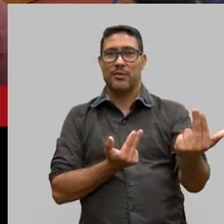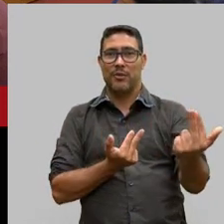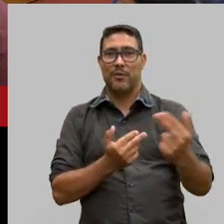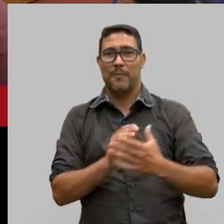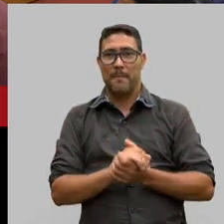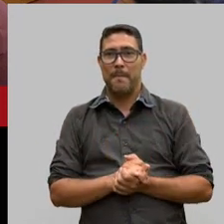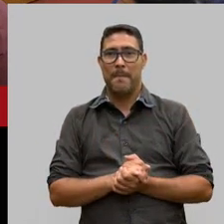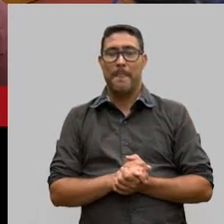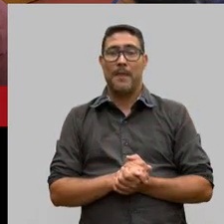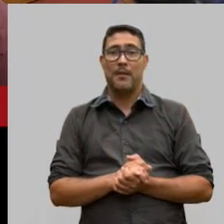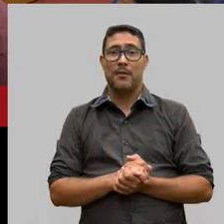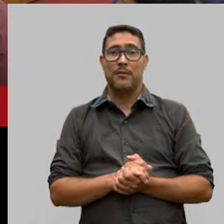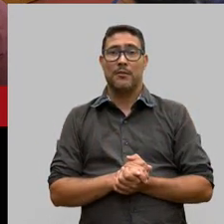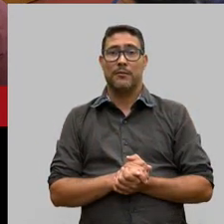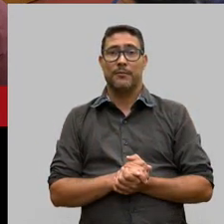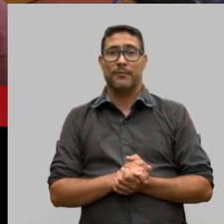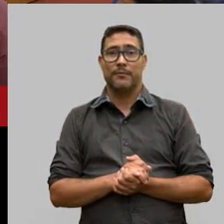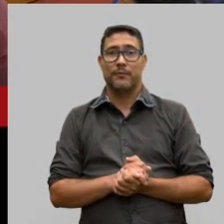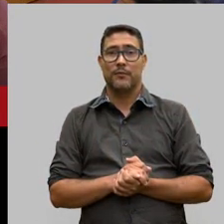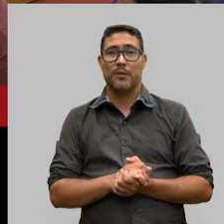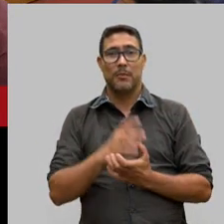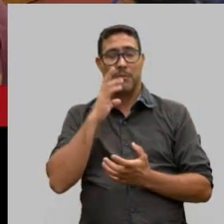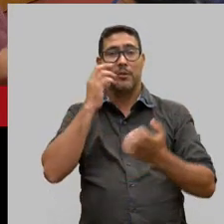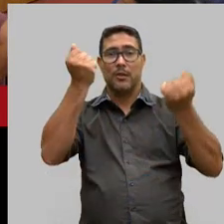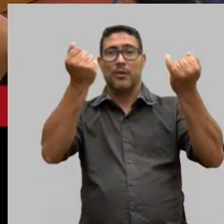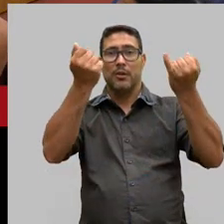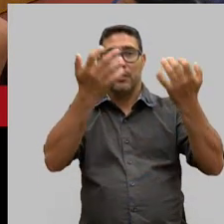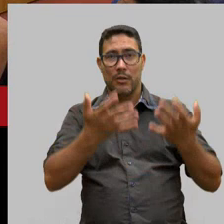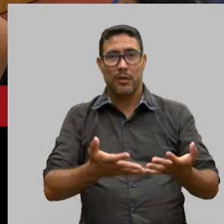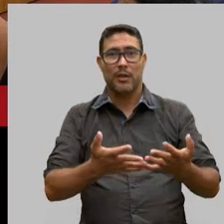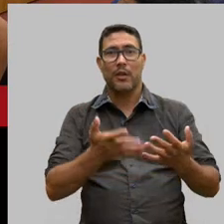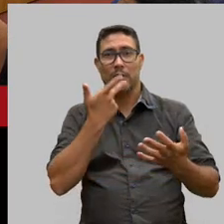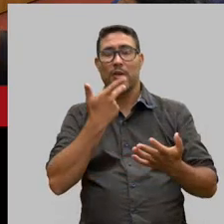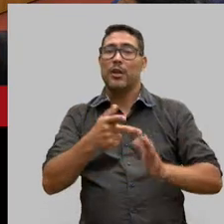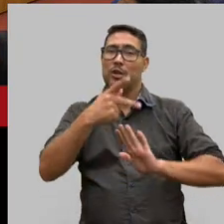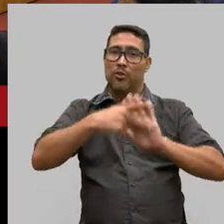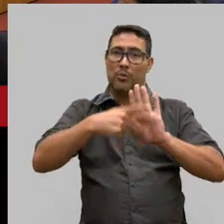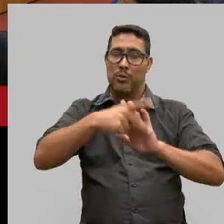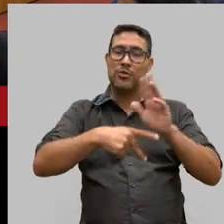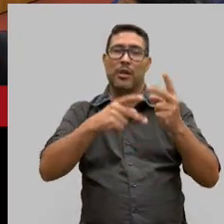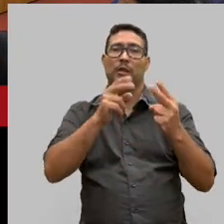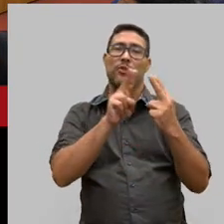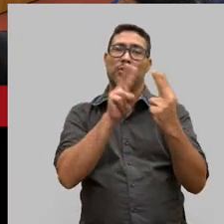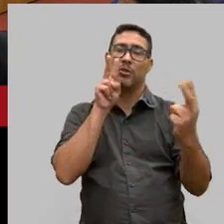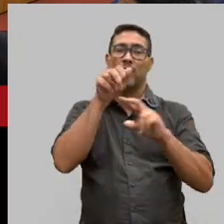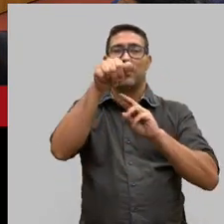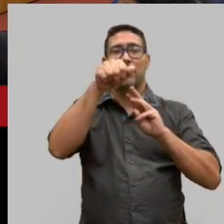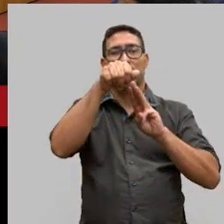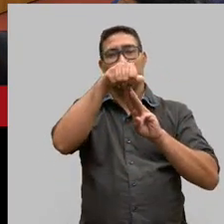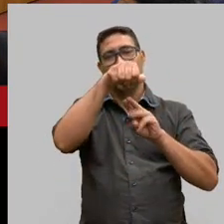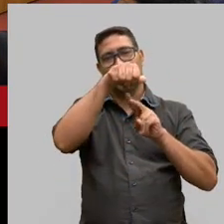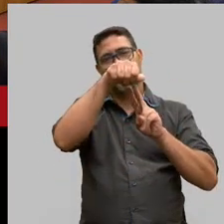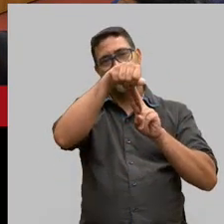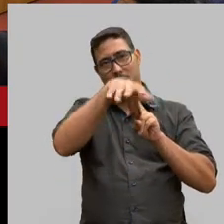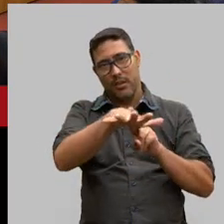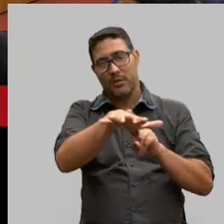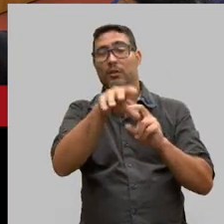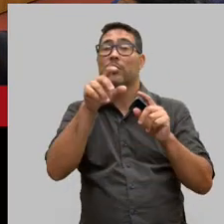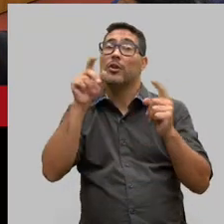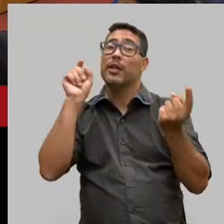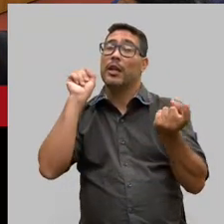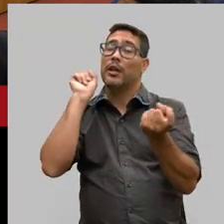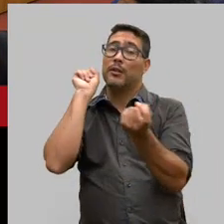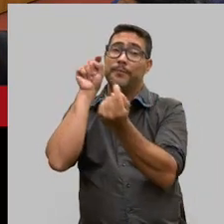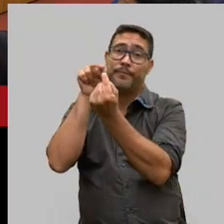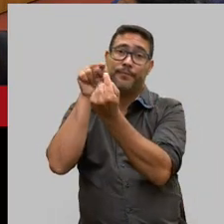ex só para explicar pessoal quando eu falei aqui dos projetos de extensão o projeto de extensão ele Abarca